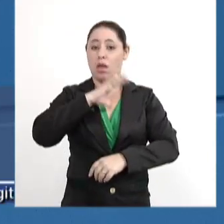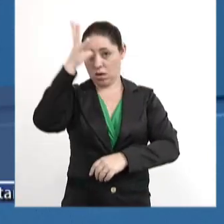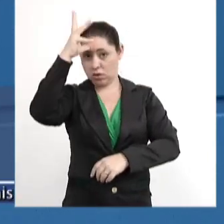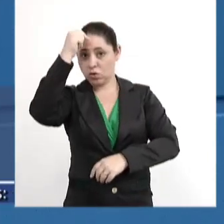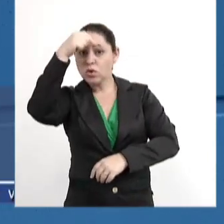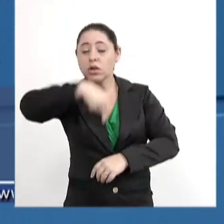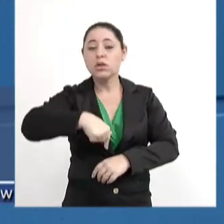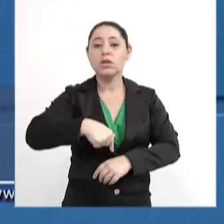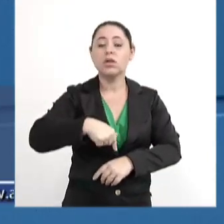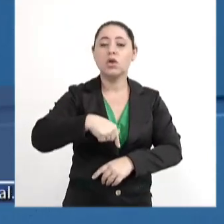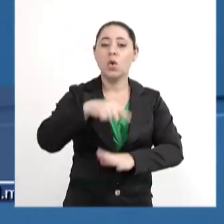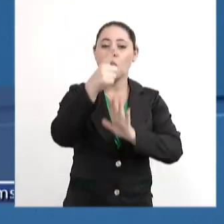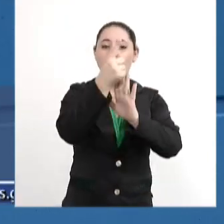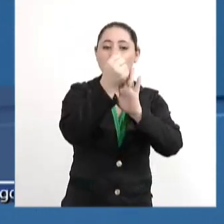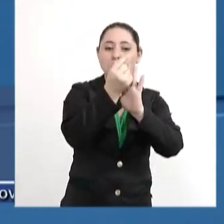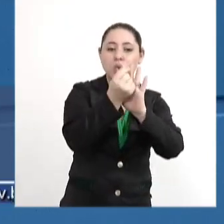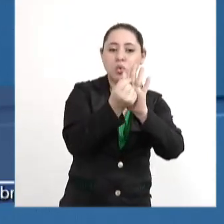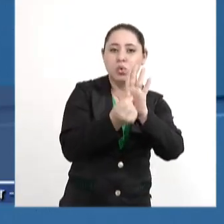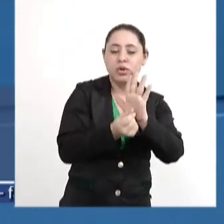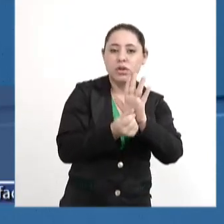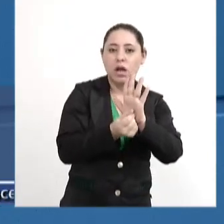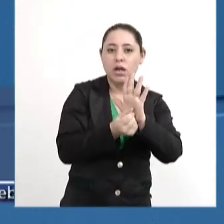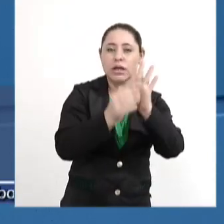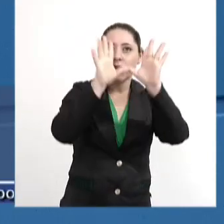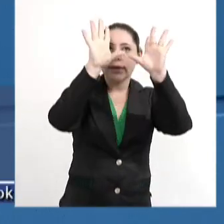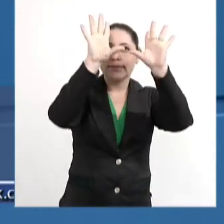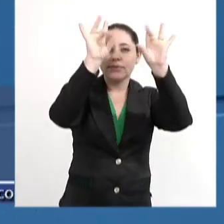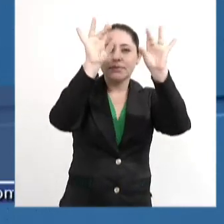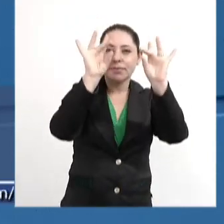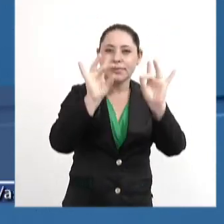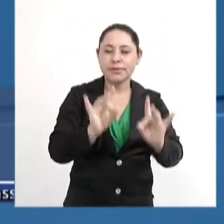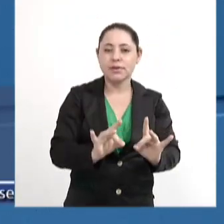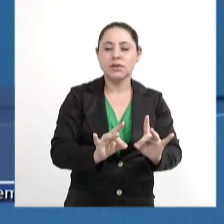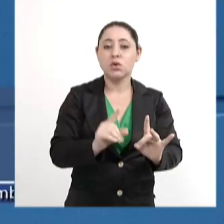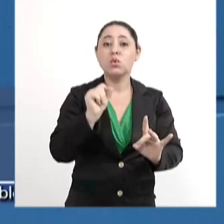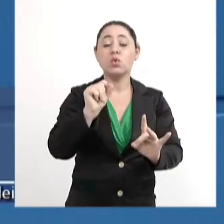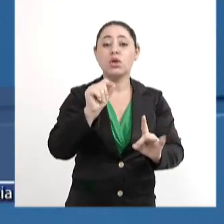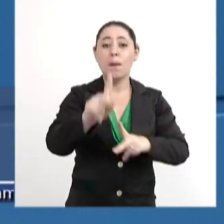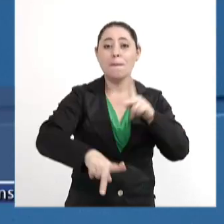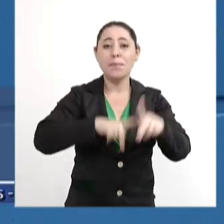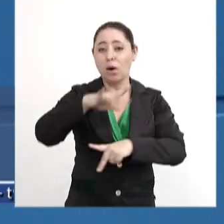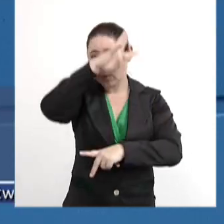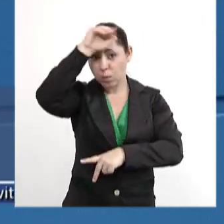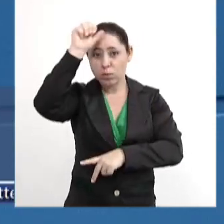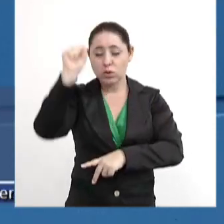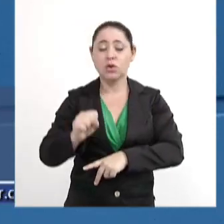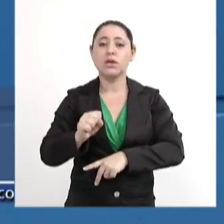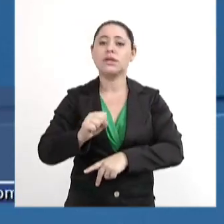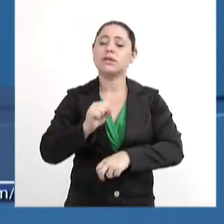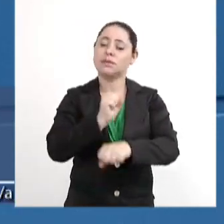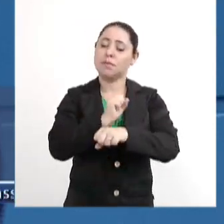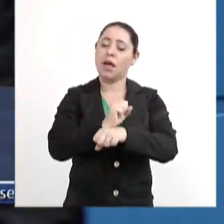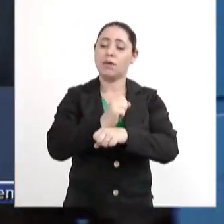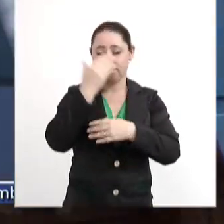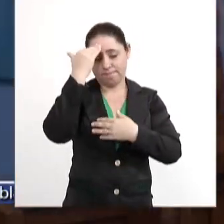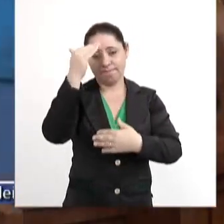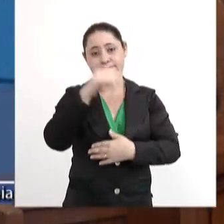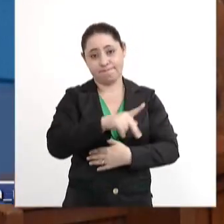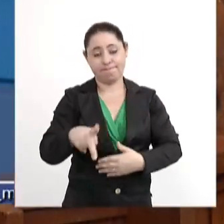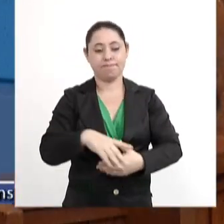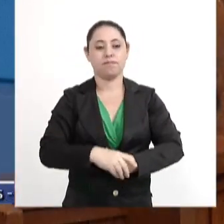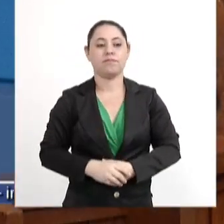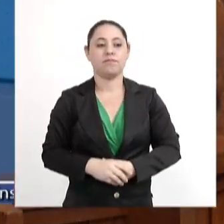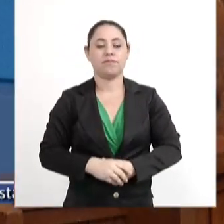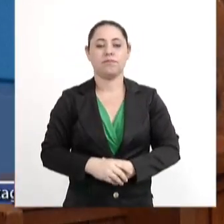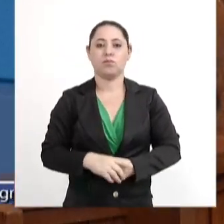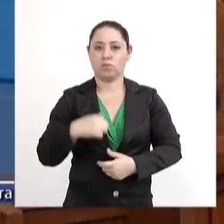decisões de orçamento, de especificidades, daquilo que o povo sumatogrossense espera. Obrigado, presidente. Eu